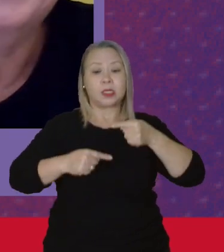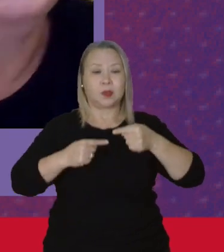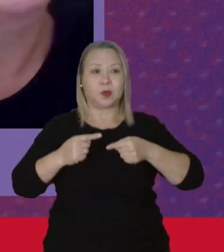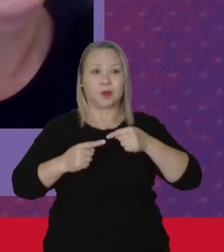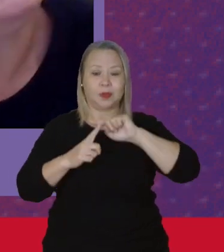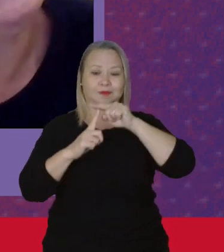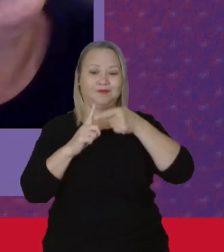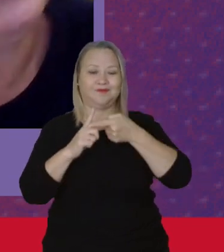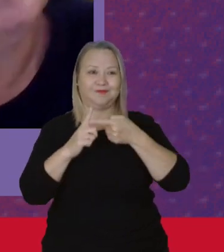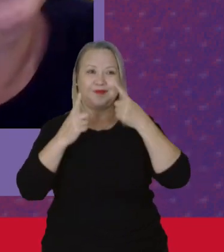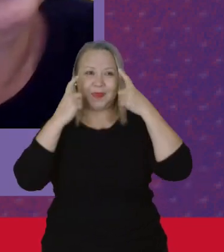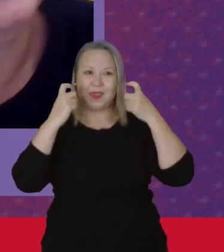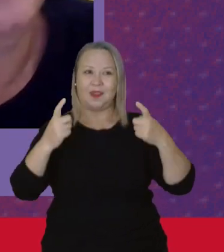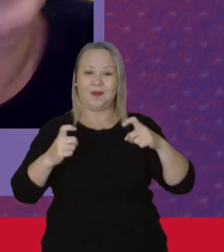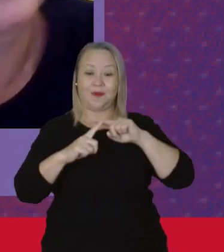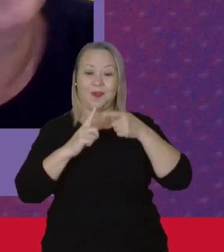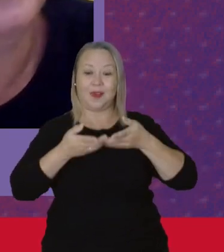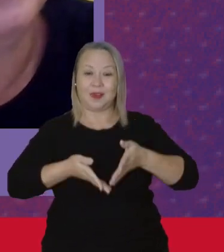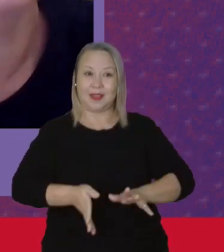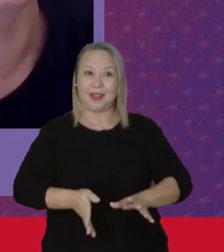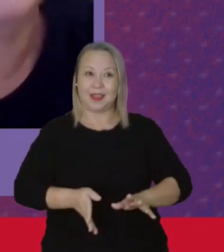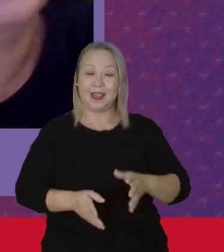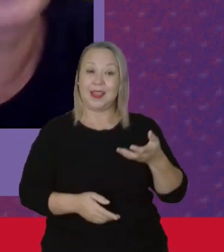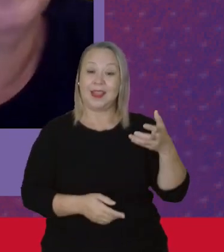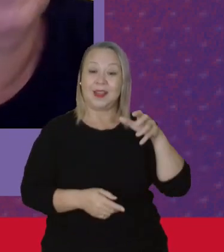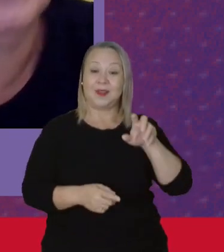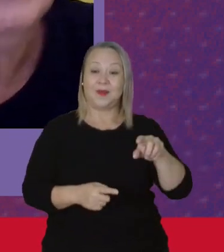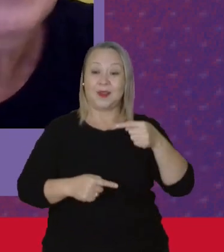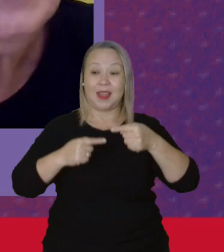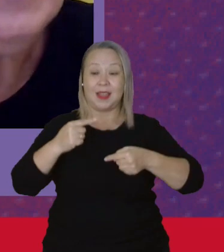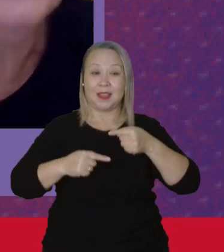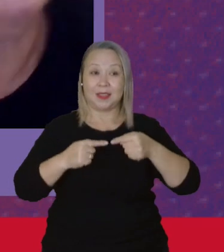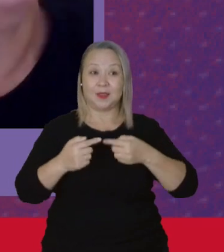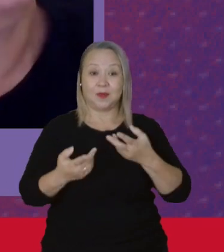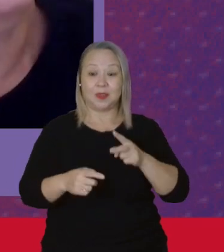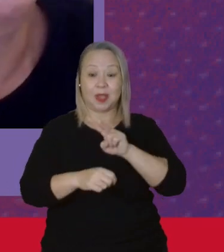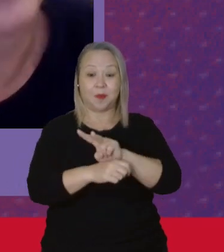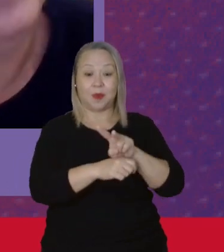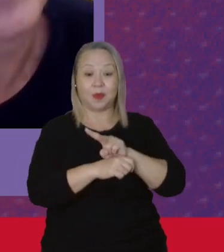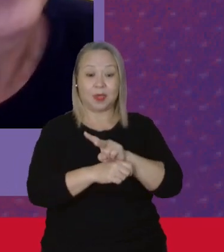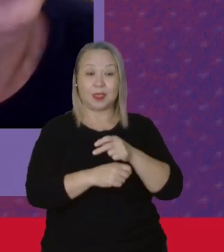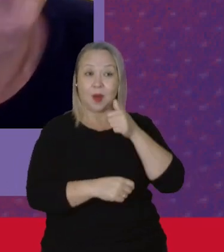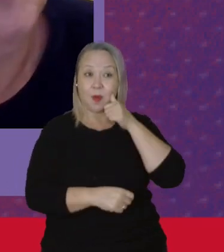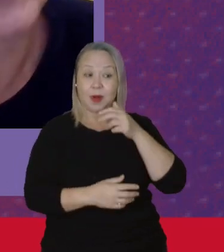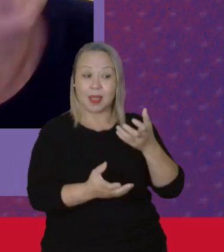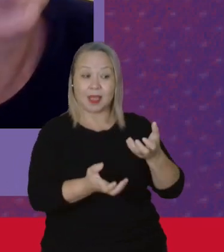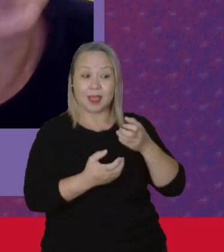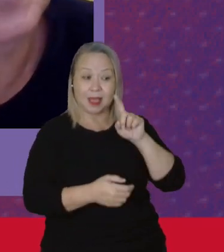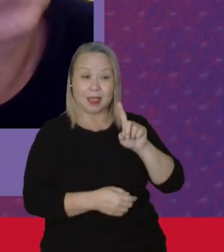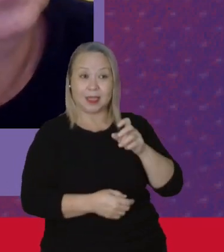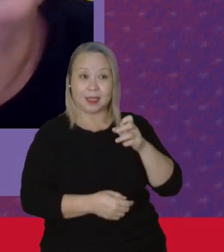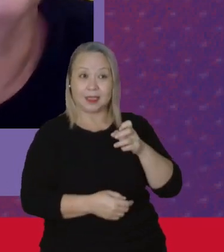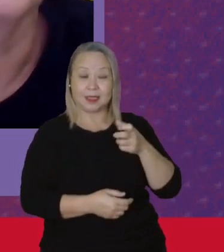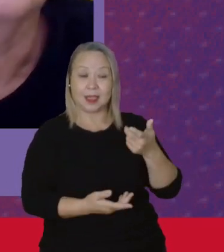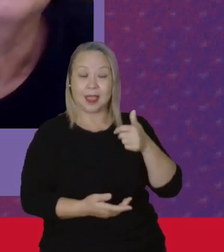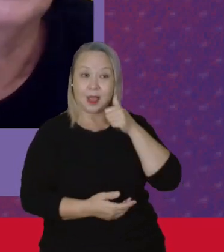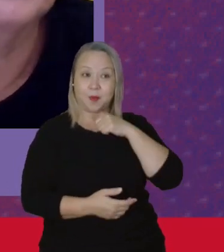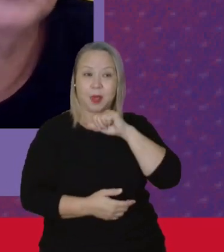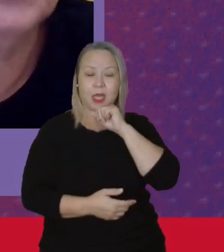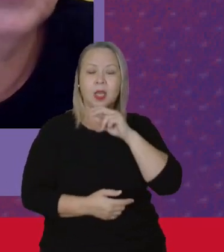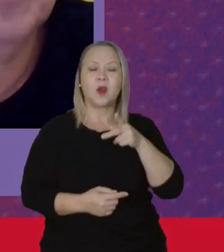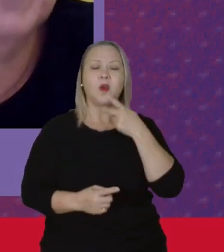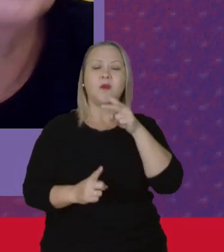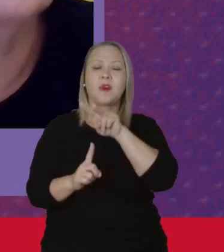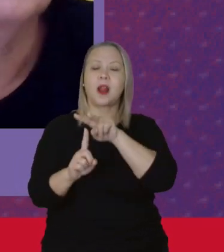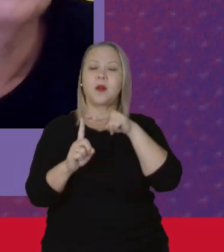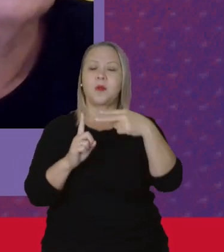obstétrica, nem quer discutir a proteção a essa mulher que quer ser mãe. E quando você fala de uma outra perspectiva, né,